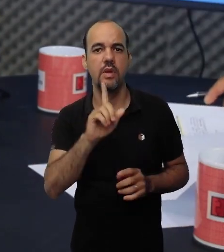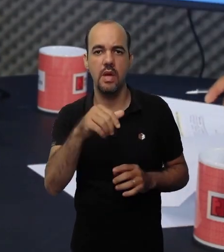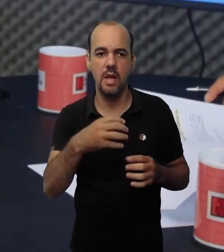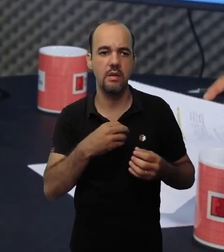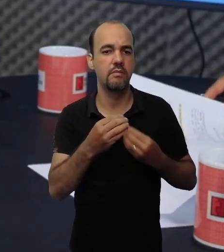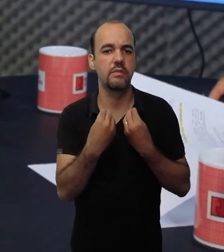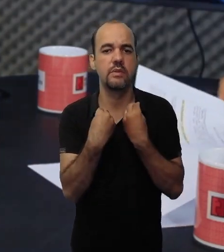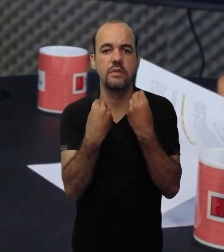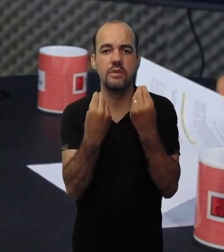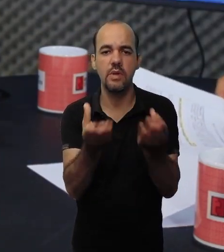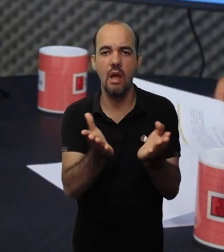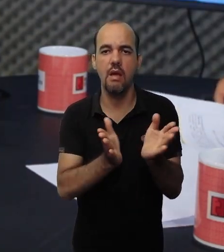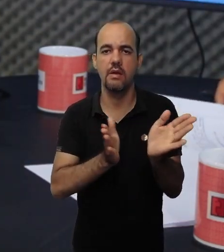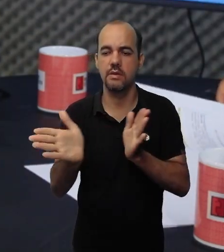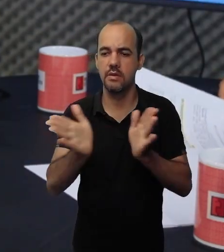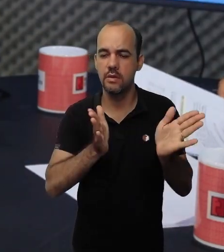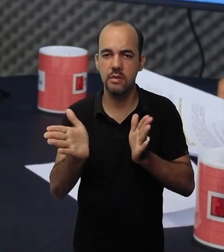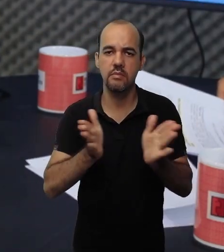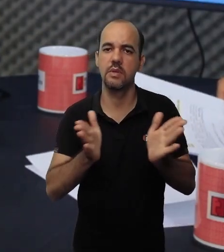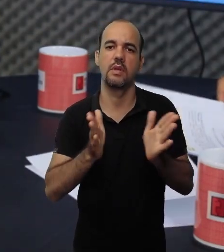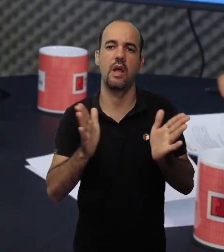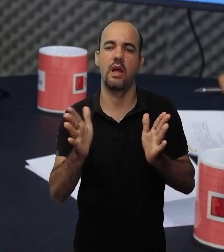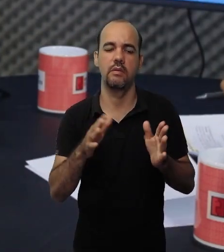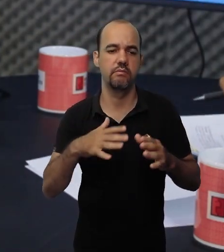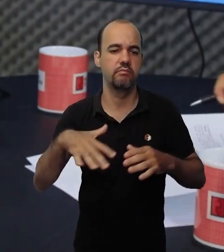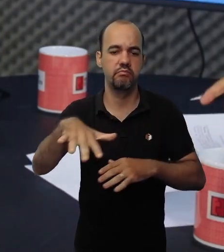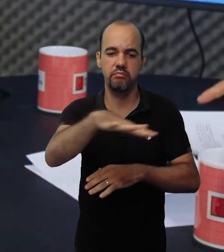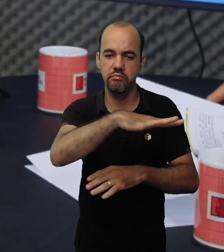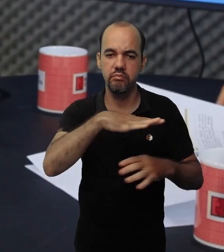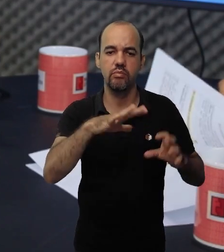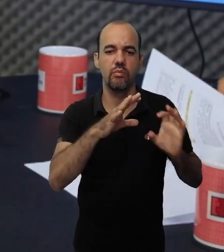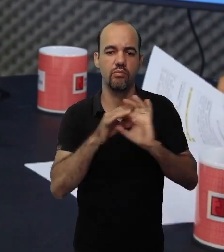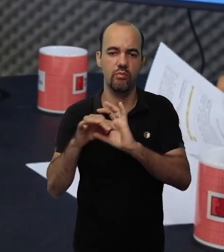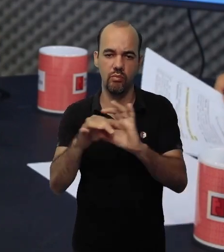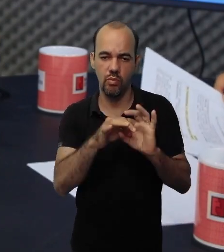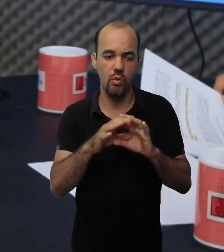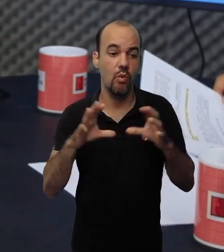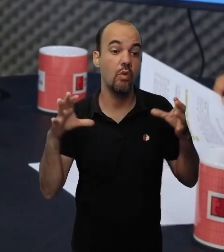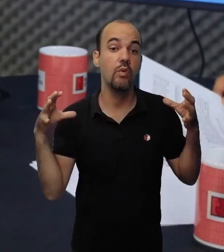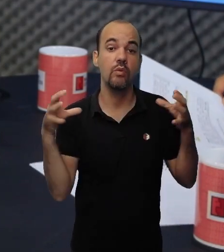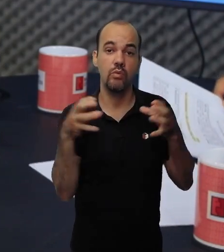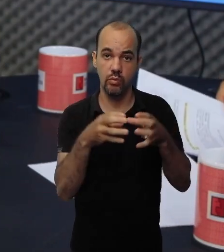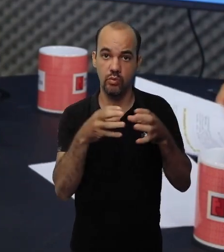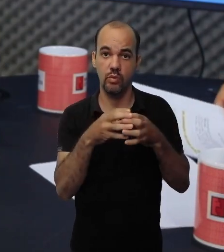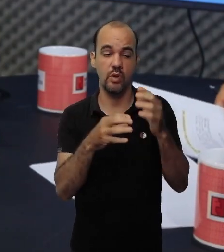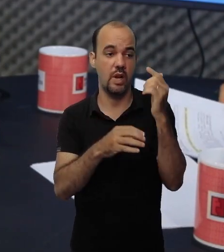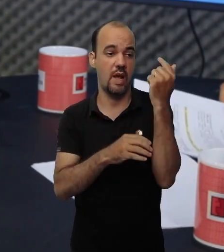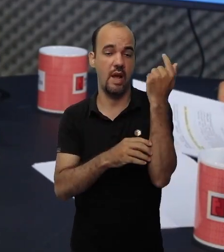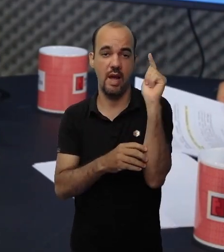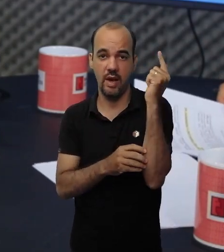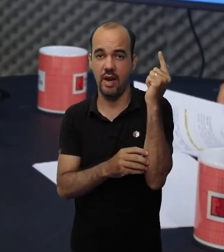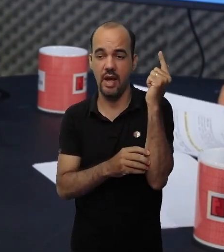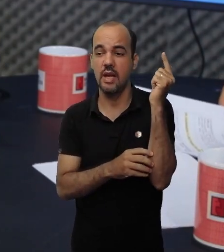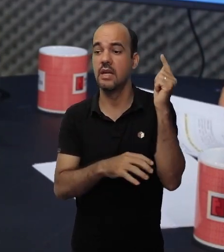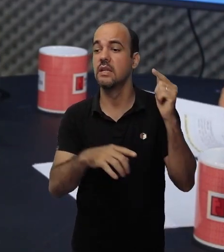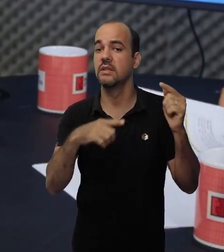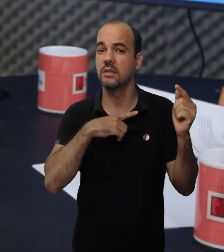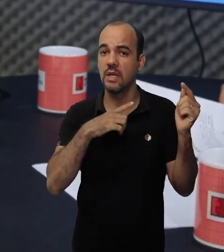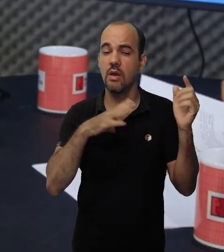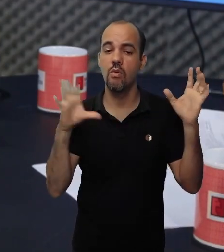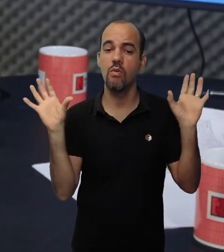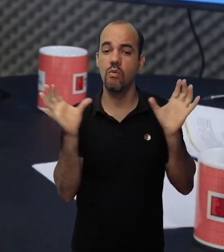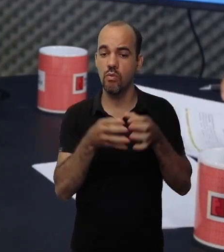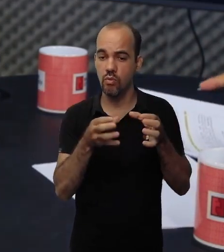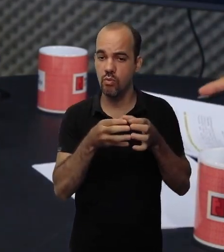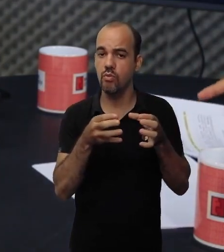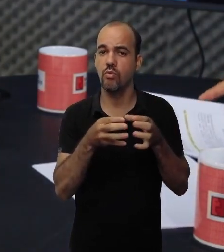ele. A gente tem um campo hoje de coordenadores dentro da GRE, que é um time de futebol, né?